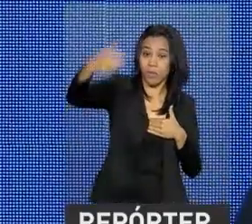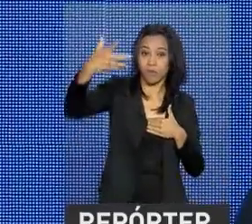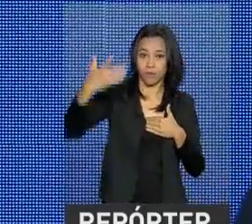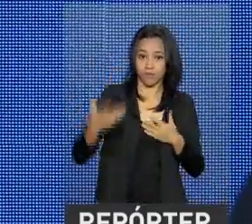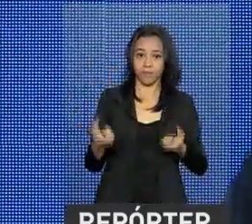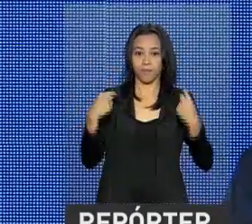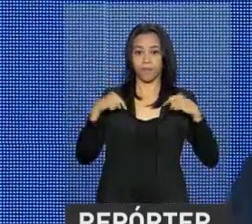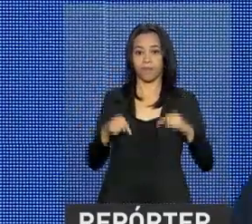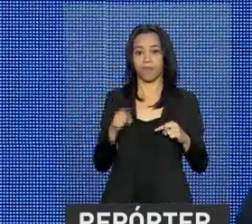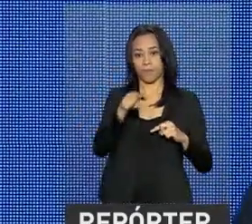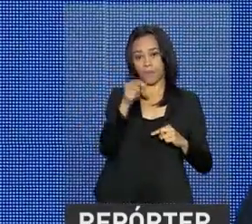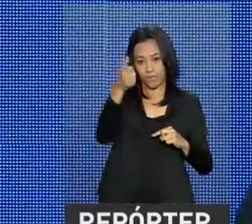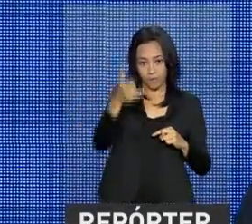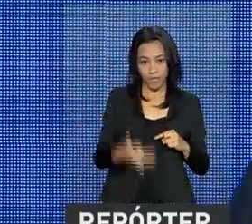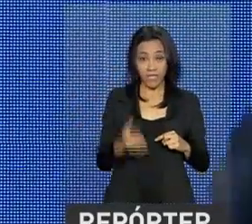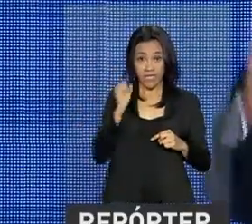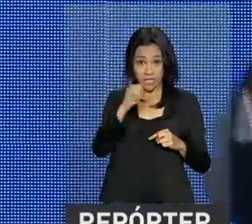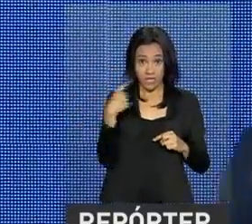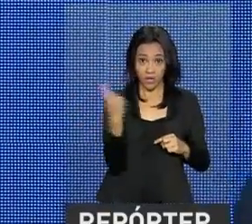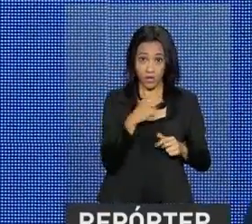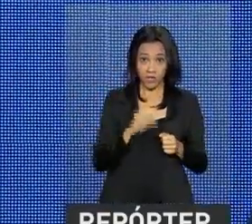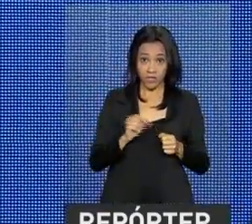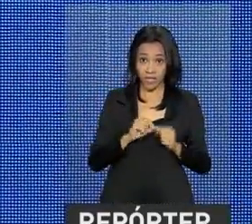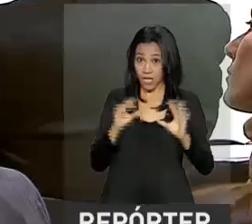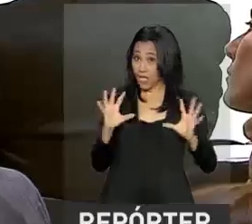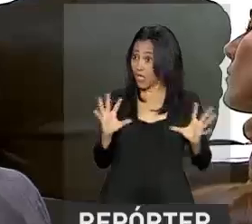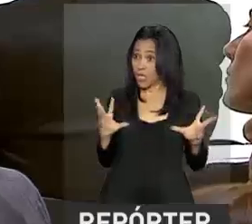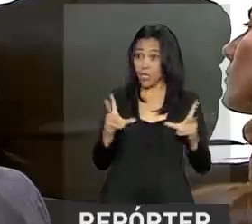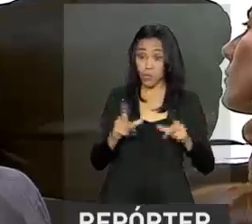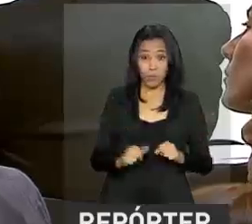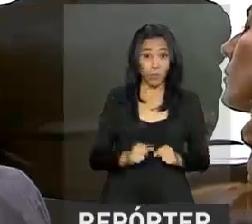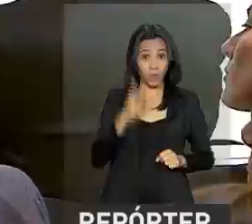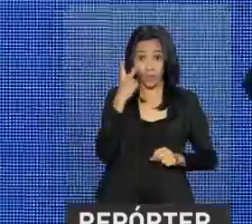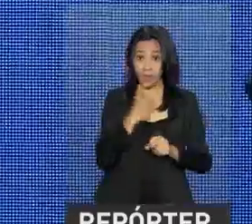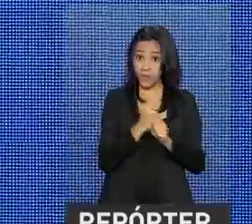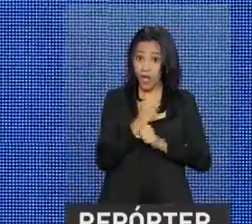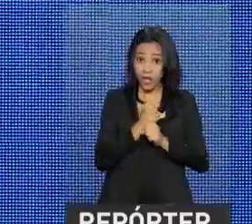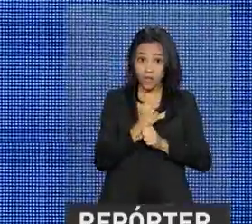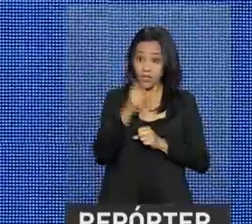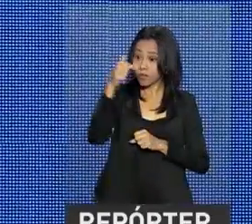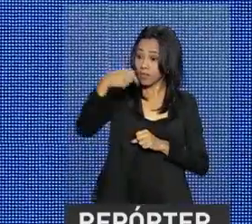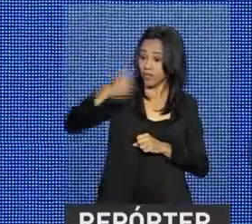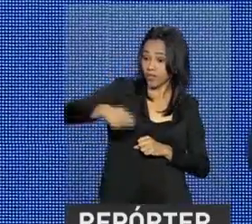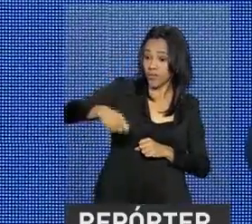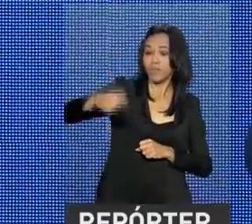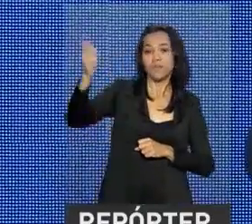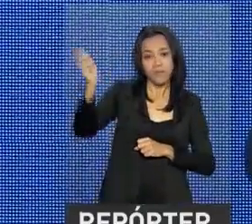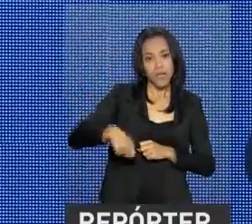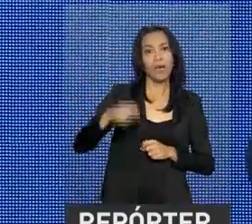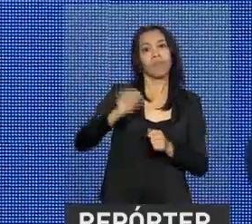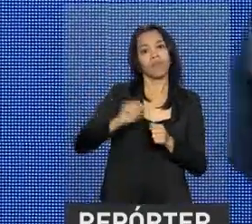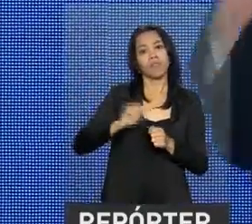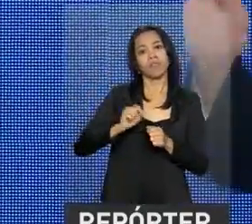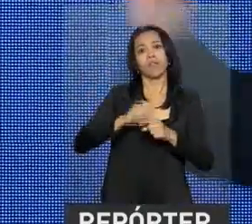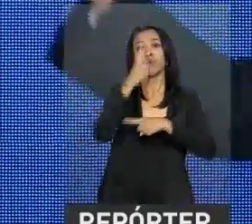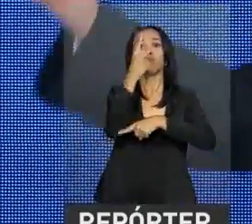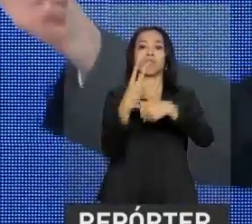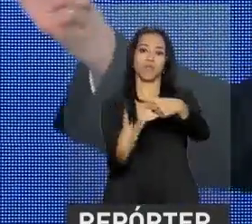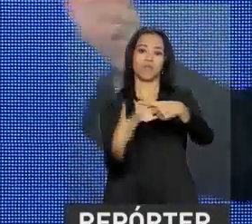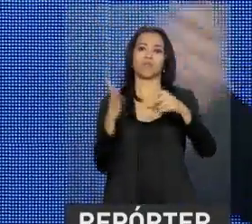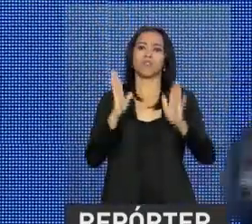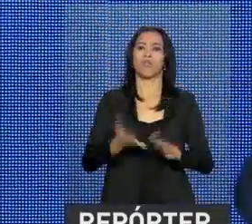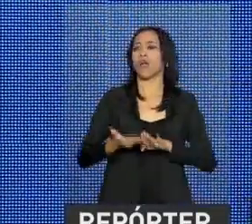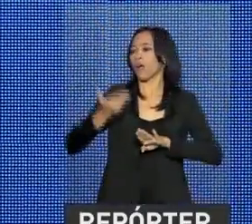nós fizermos em 2 anos tudo isso que nós fizemos, em 7 meses nós podemos fazer pelo menos 1/3 de tudo aquilo que